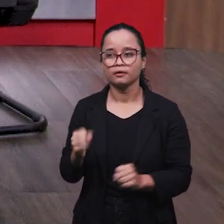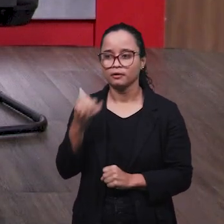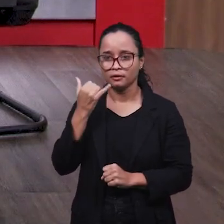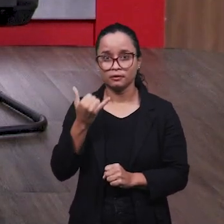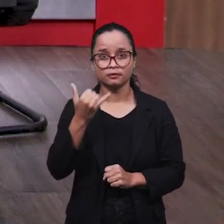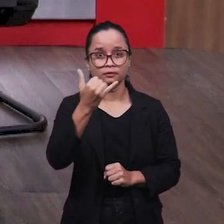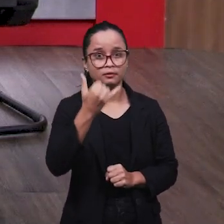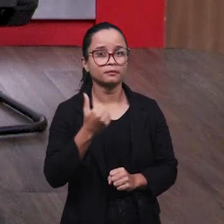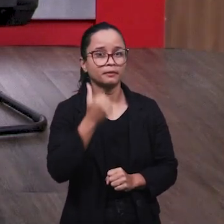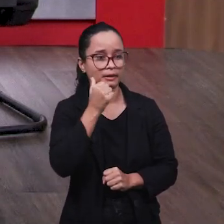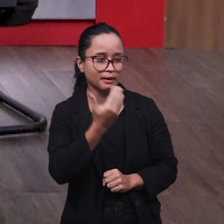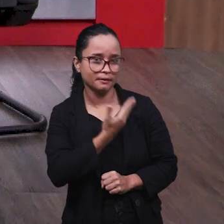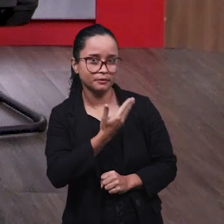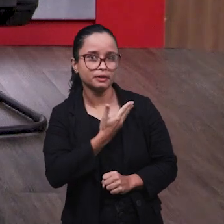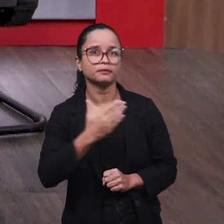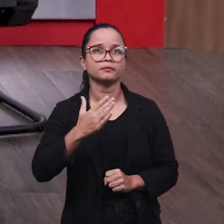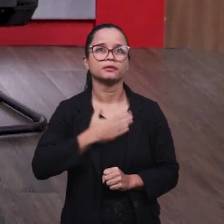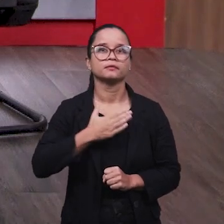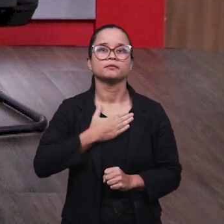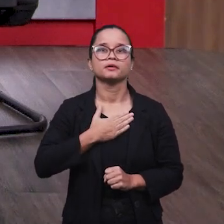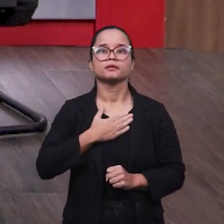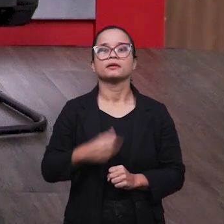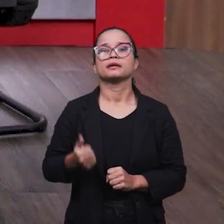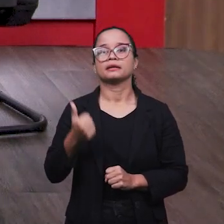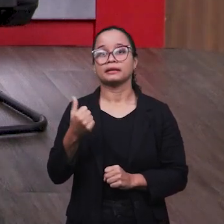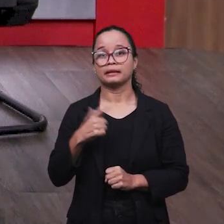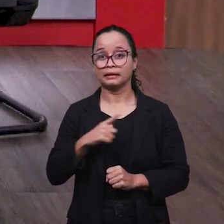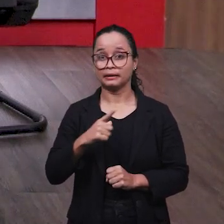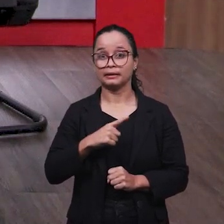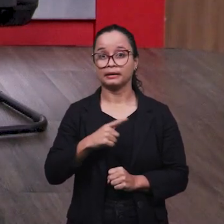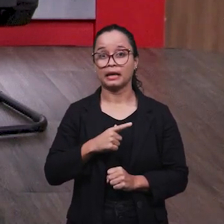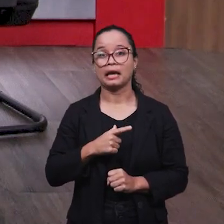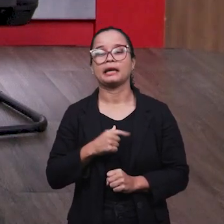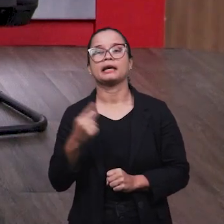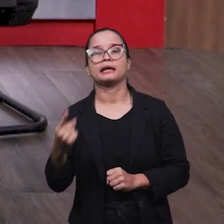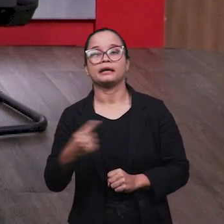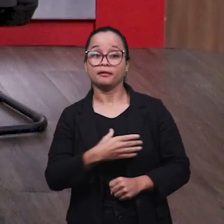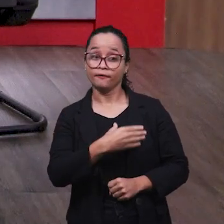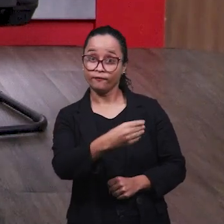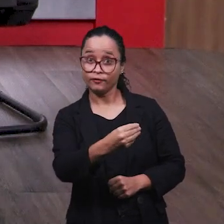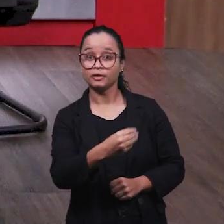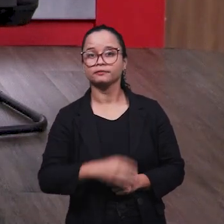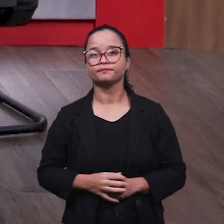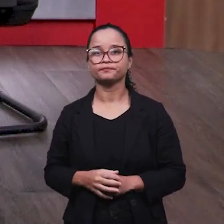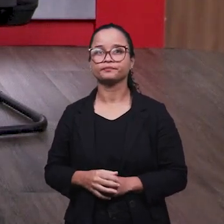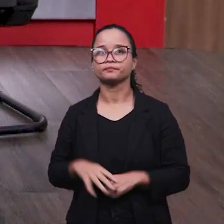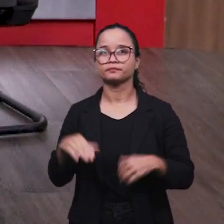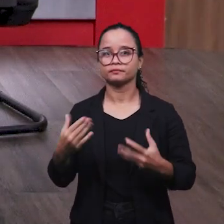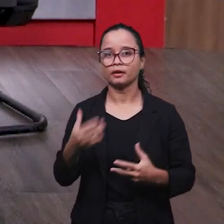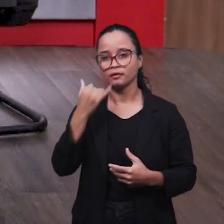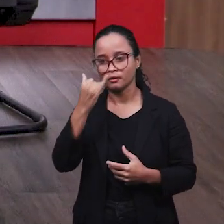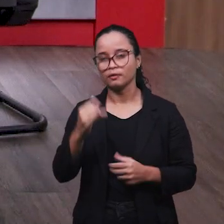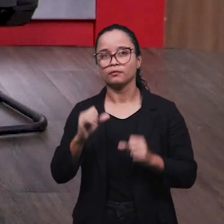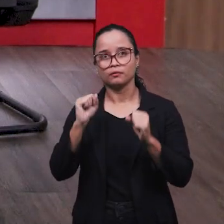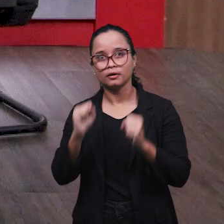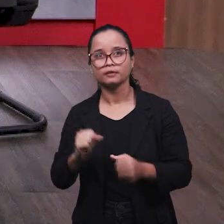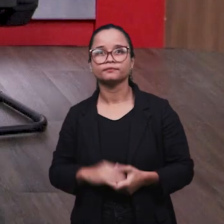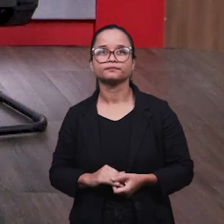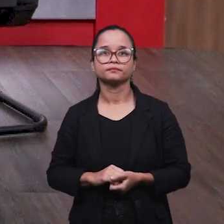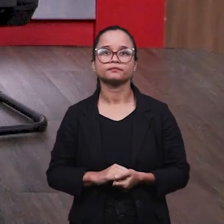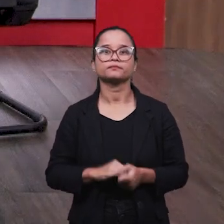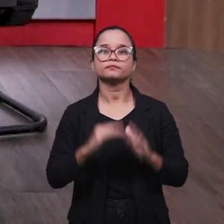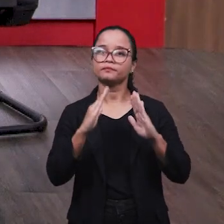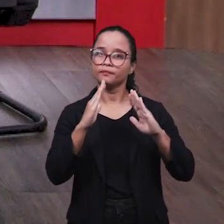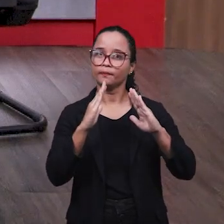contato para a minha amiga que tem esse casal de filhos, para que ela possa ir a uma igreja, e fechamos o contato. Eu verifiquei aonde que